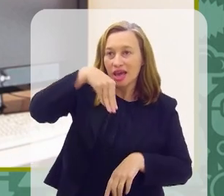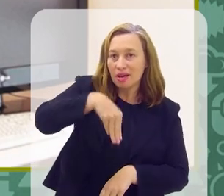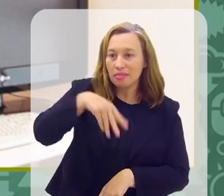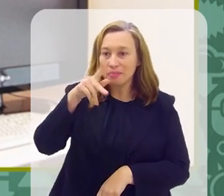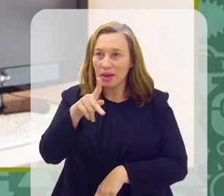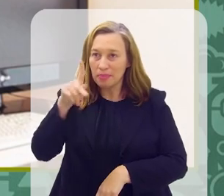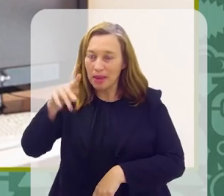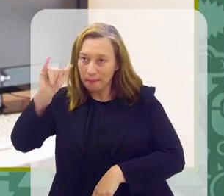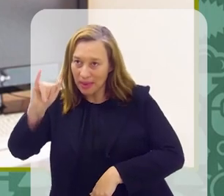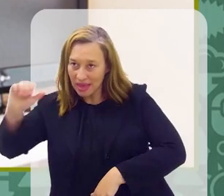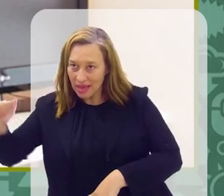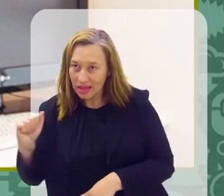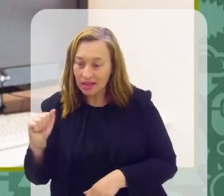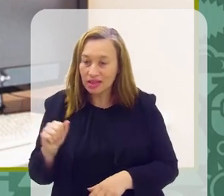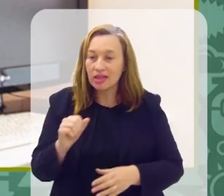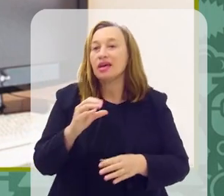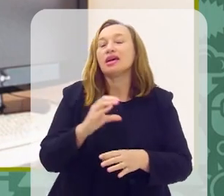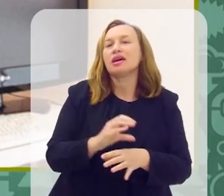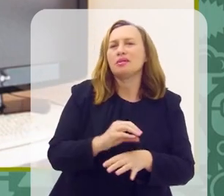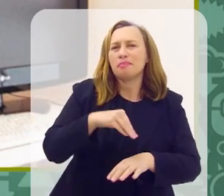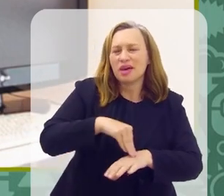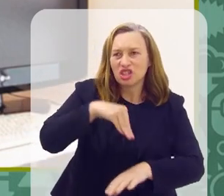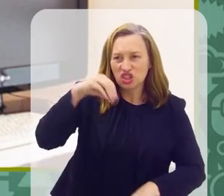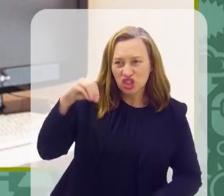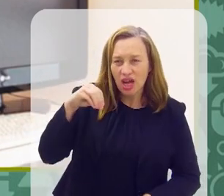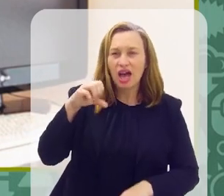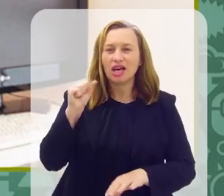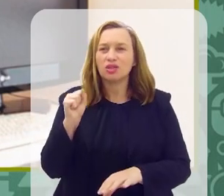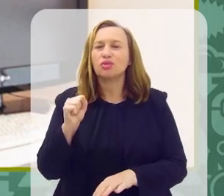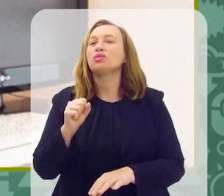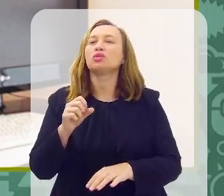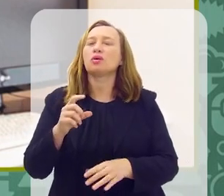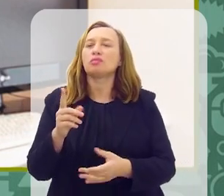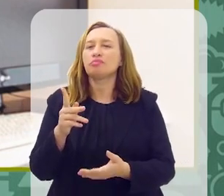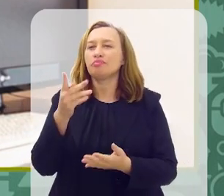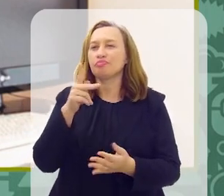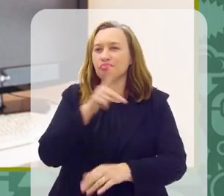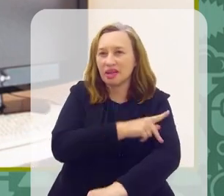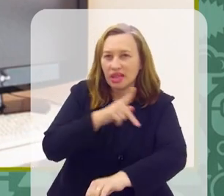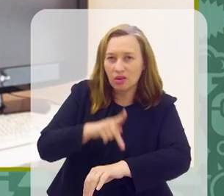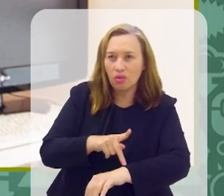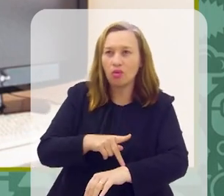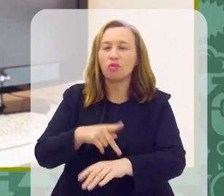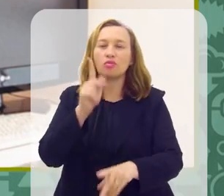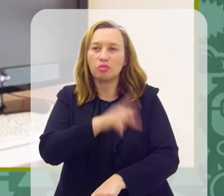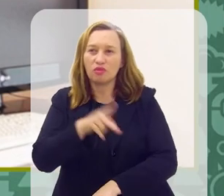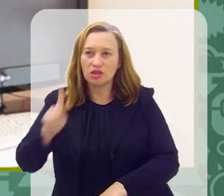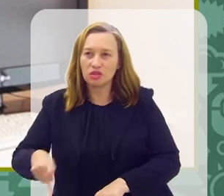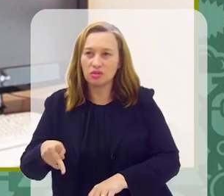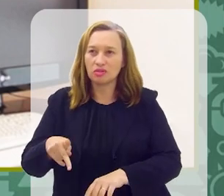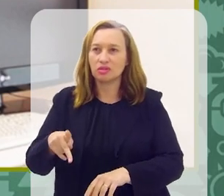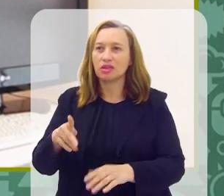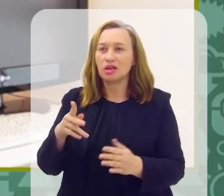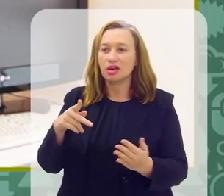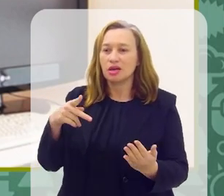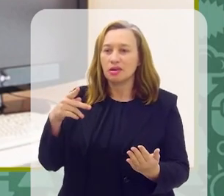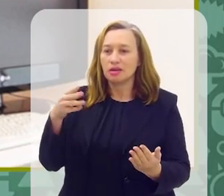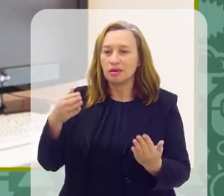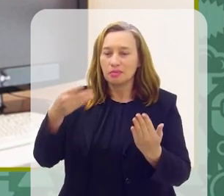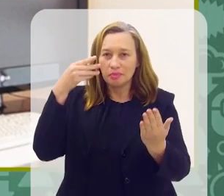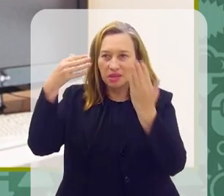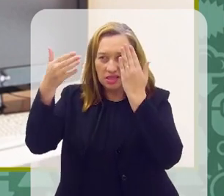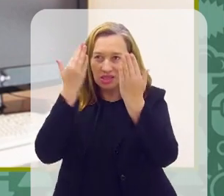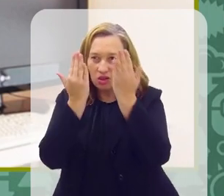tem influenciado teses de mestrado, pedagogos, professores, psicólogos e pediatras. Mas não para por aí, não.